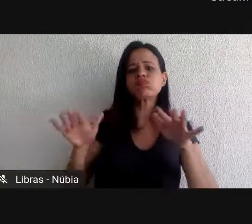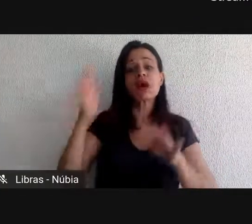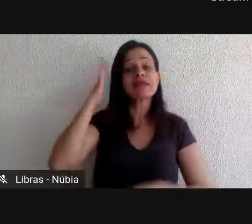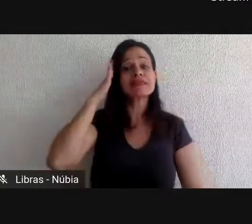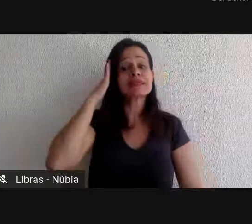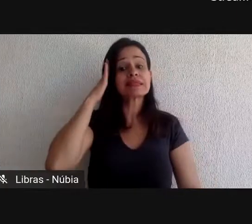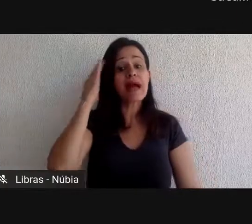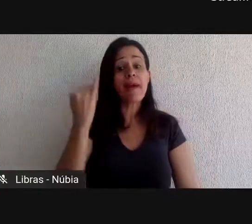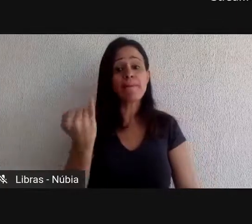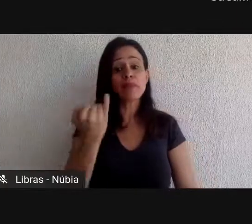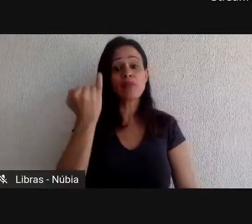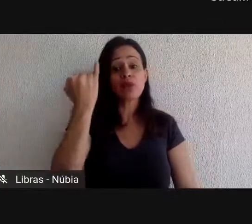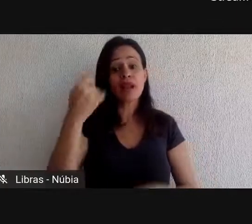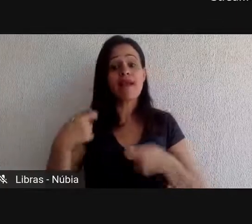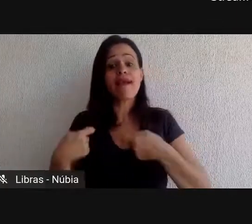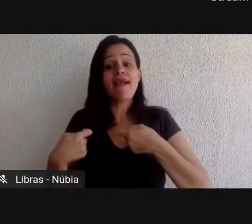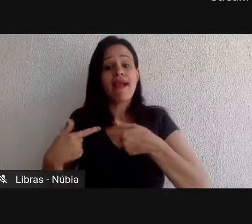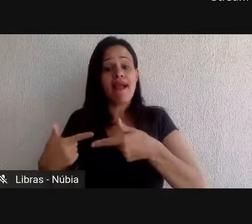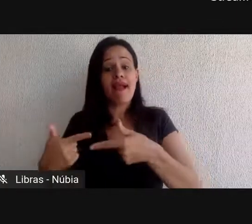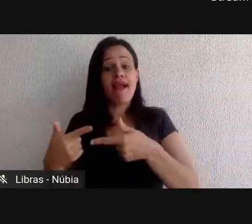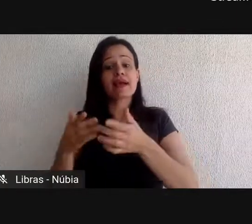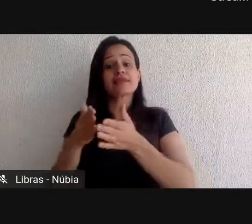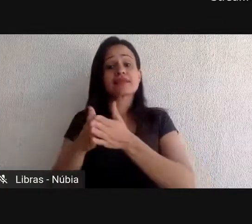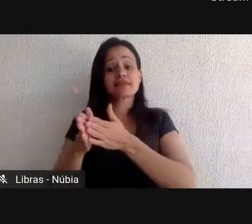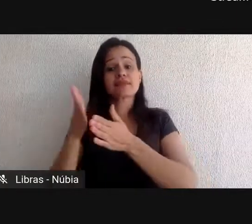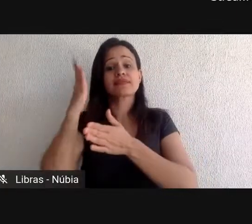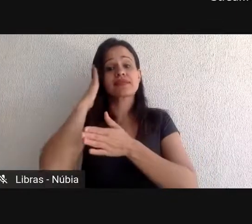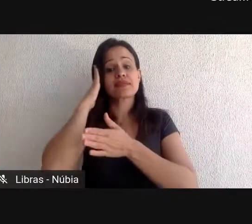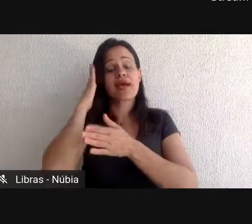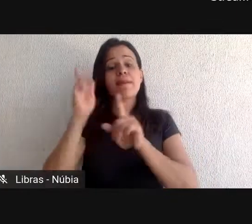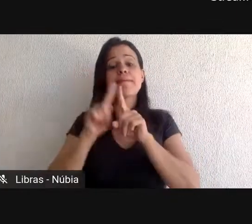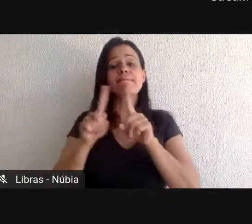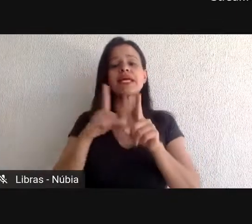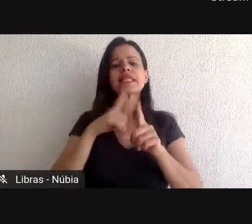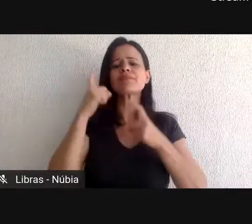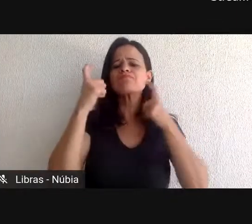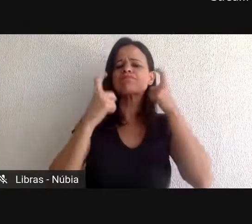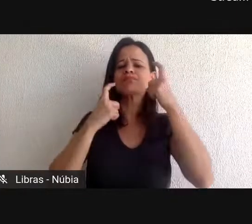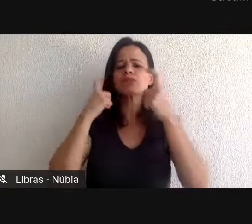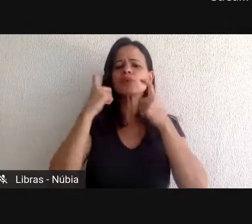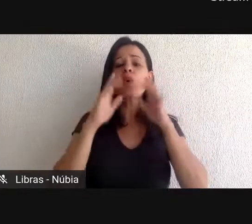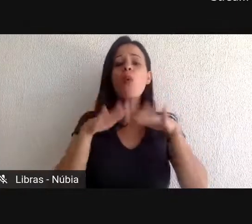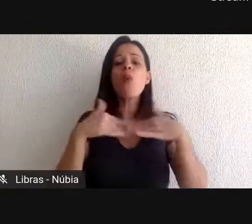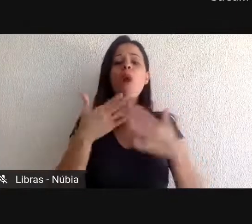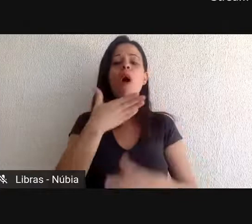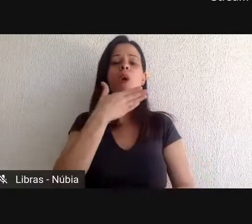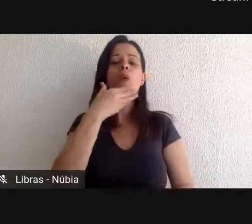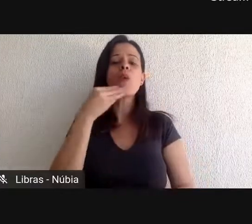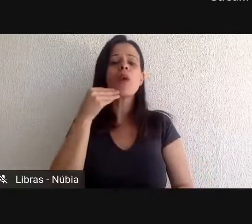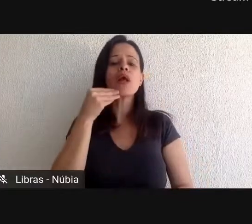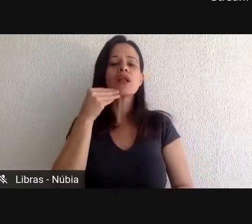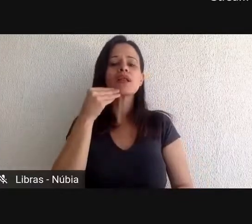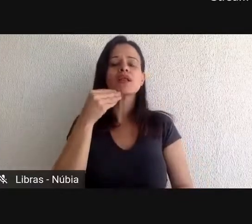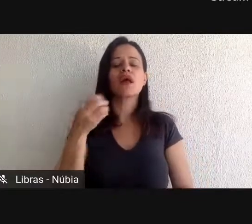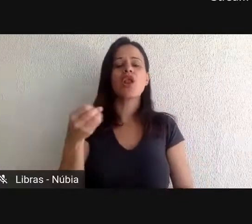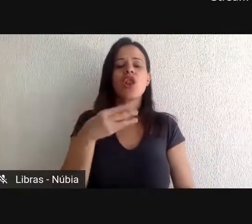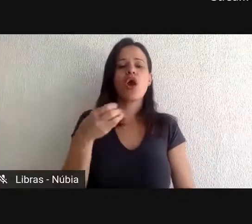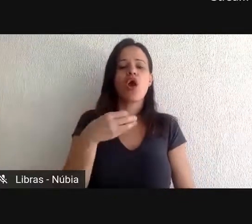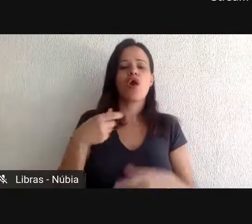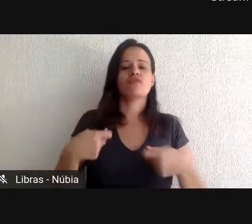gastar mais, mas isso traz, ao mesmo tempo, essa preocupação sobre a qualidade dos novos gastos,